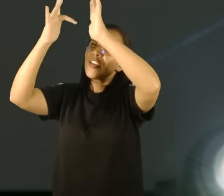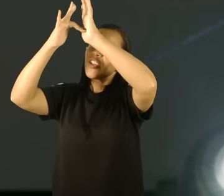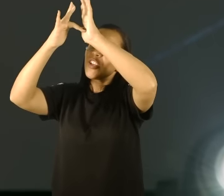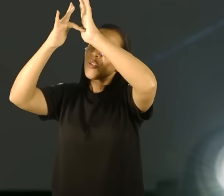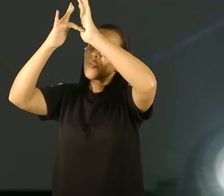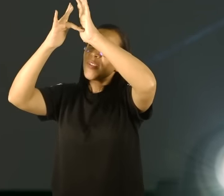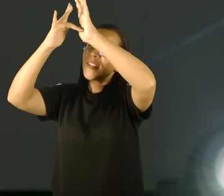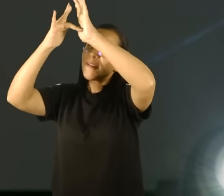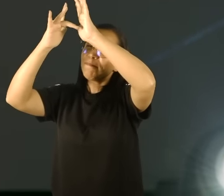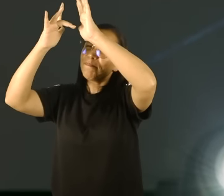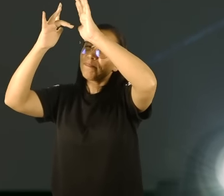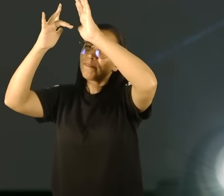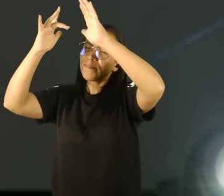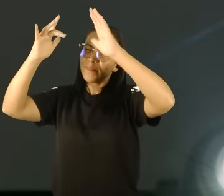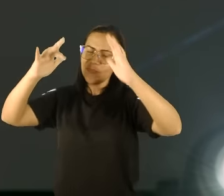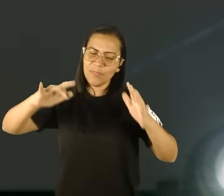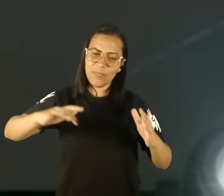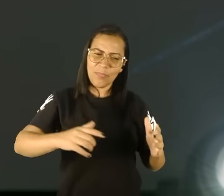Efésios